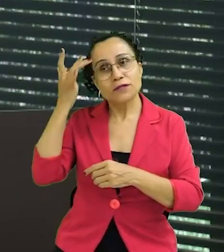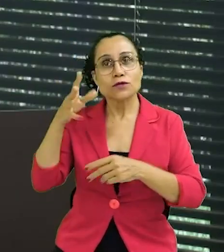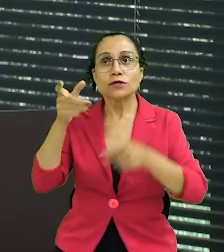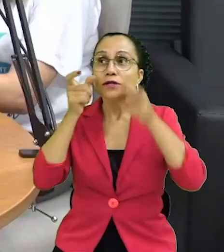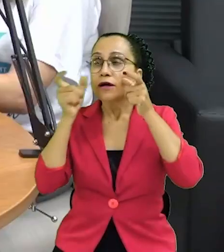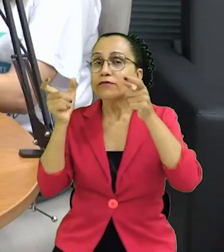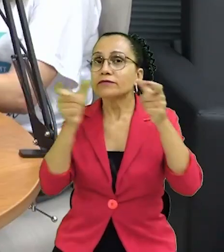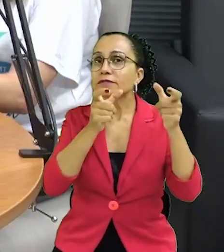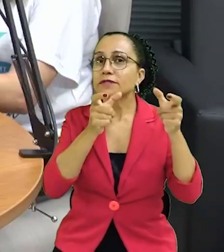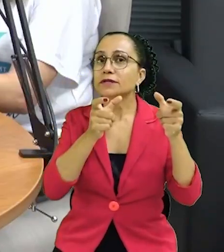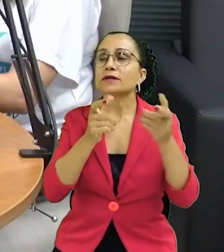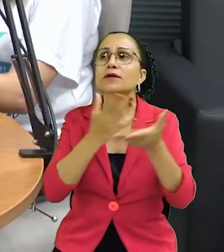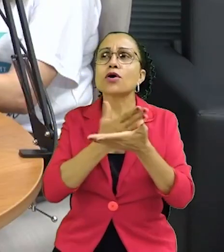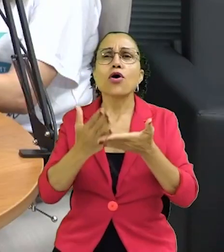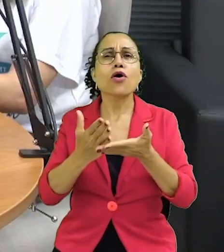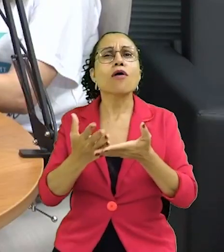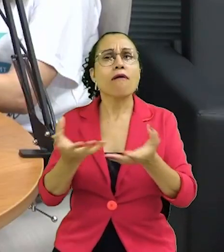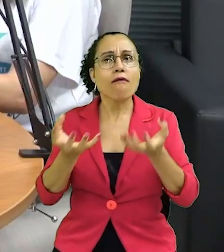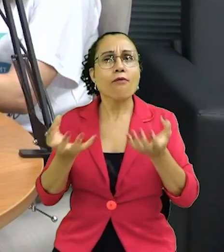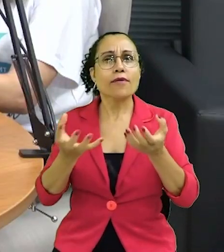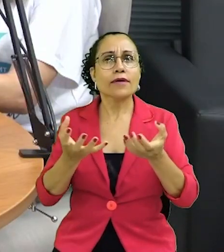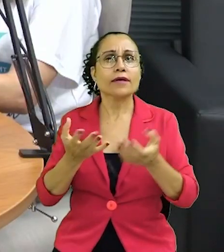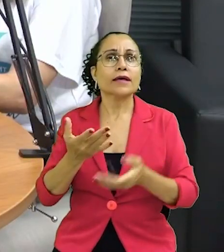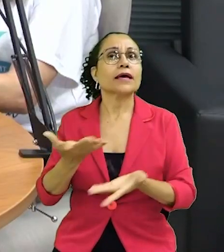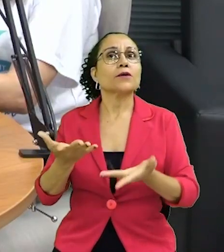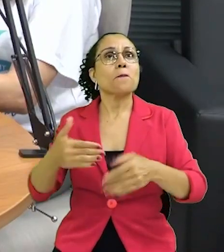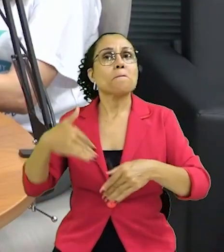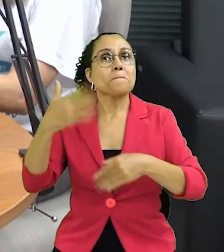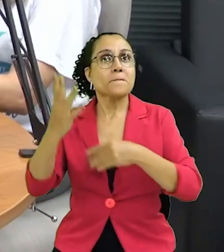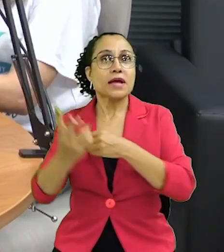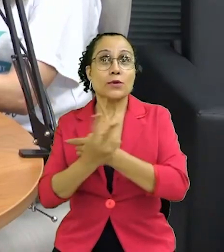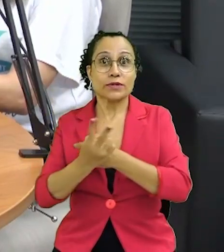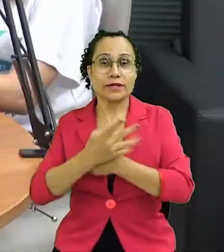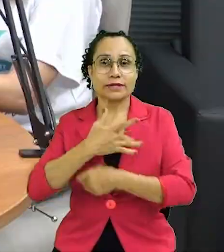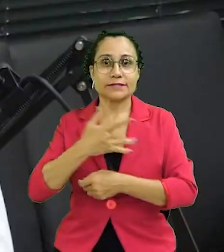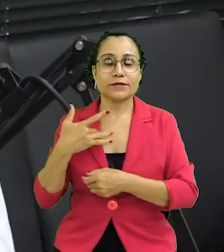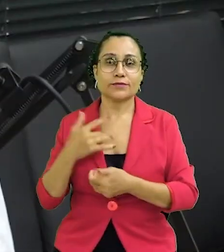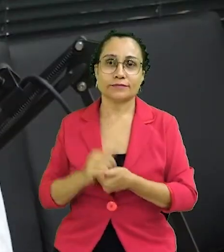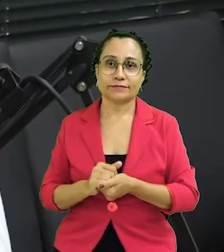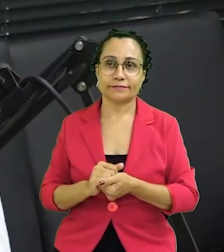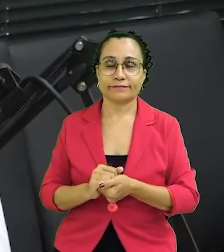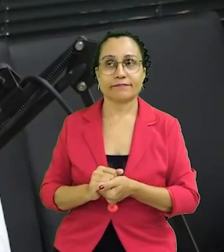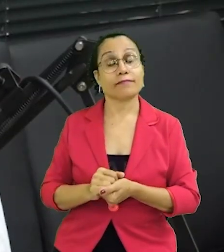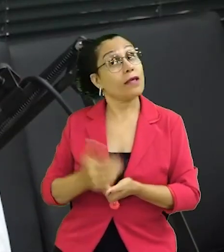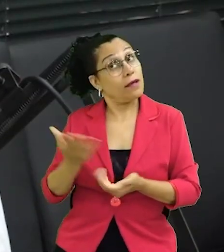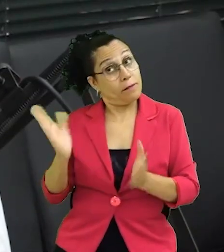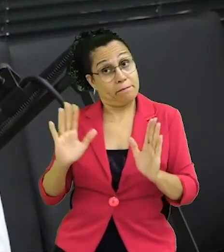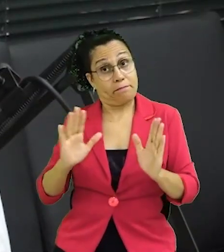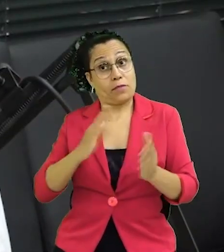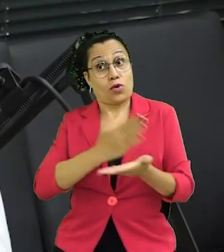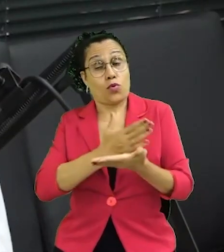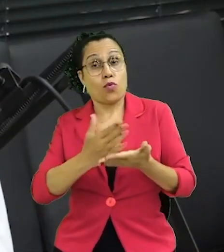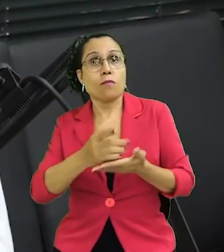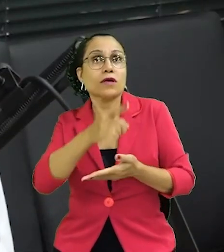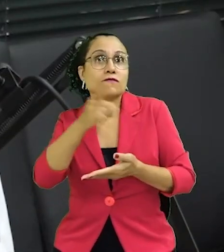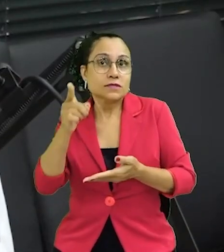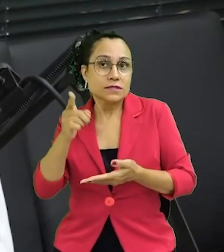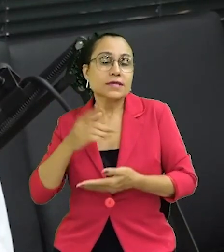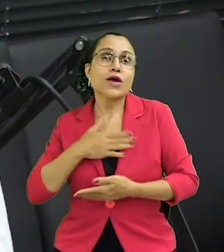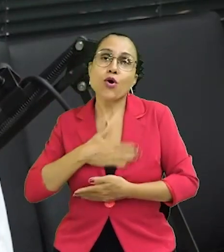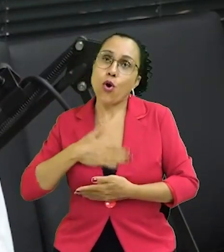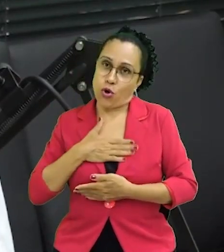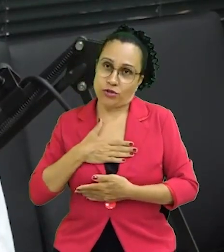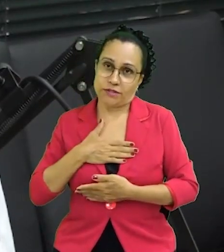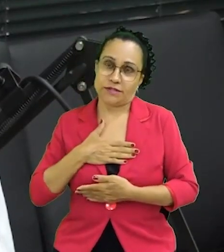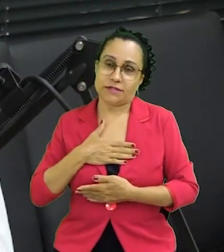não, eu quero começar a cuidar mais da minha saúde? Comece pelo que você goste, como eu disse